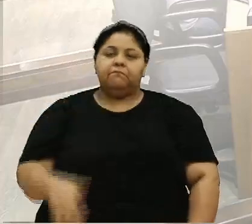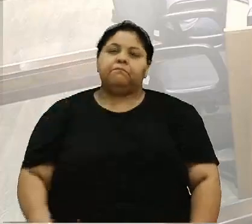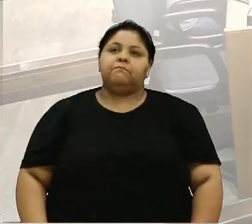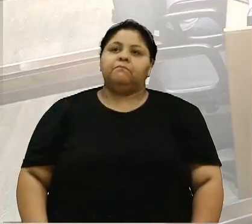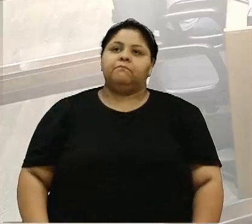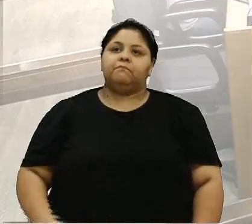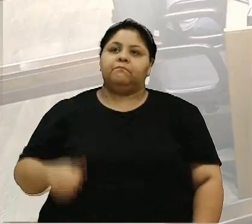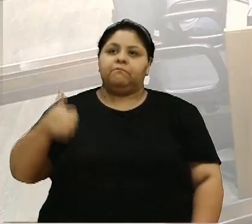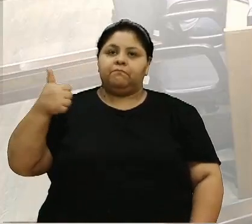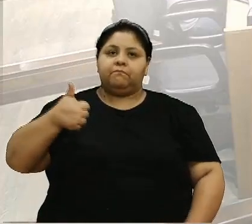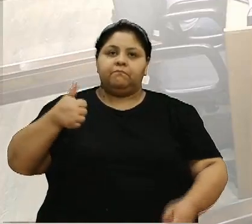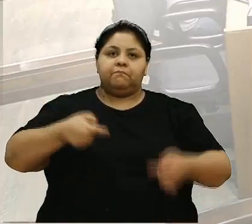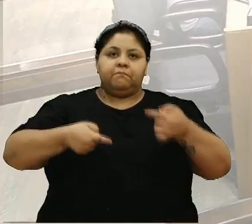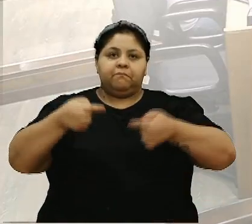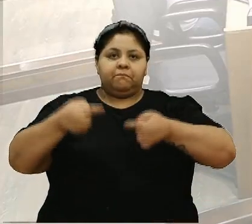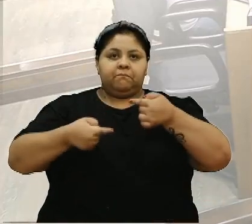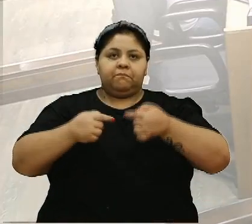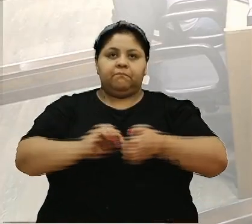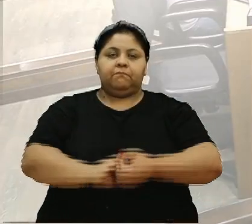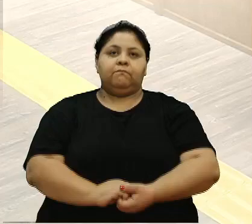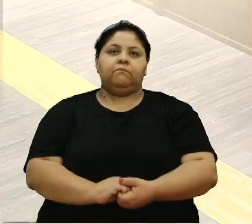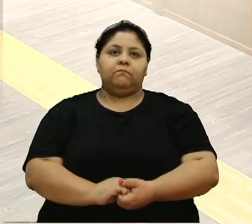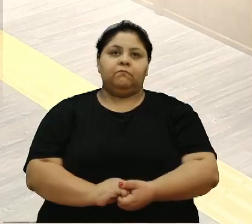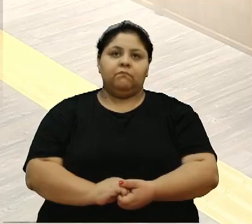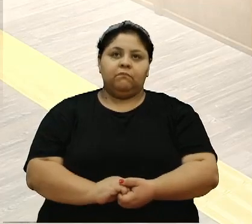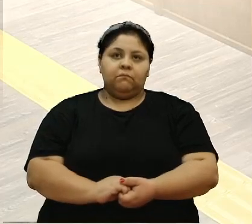Isso em primeira discussão.